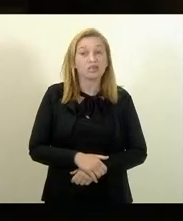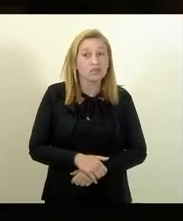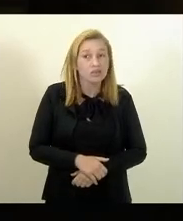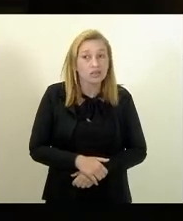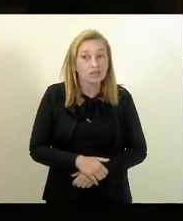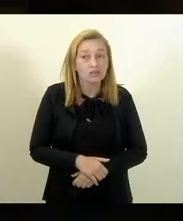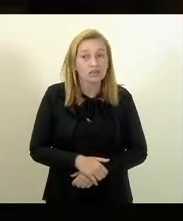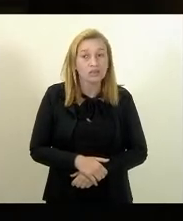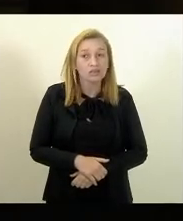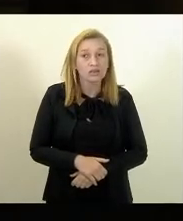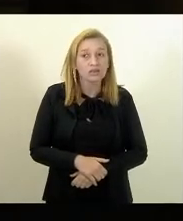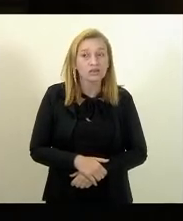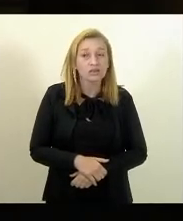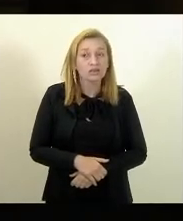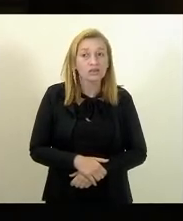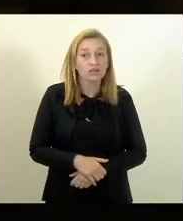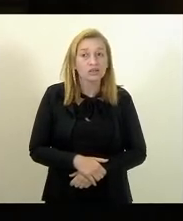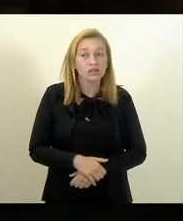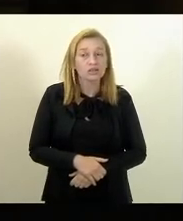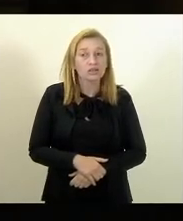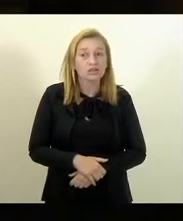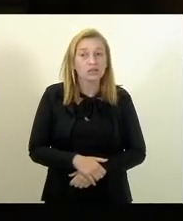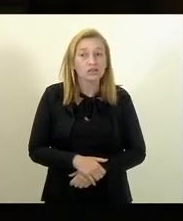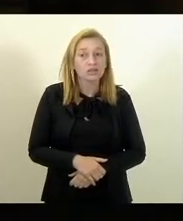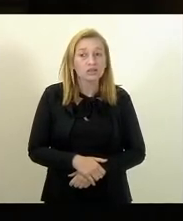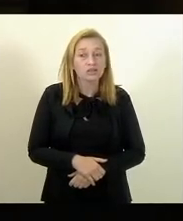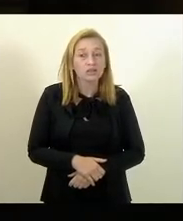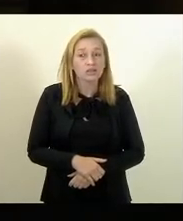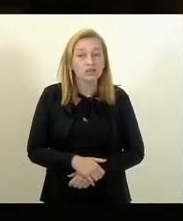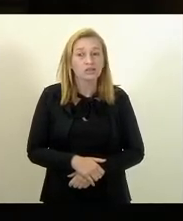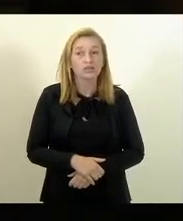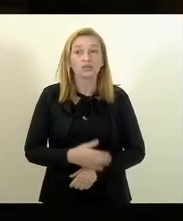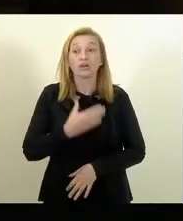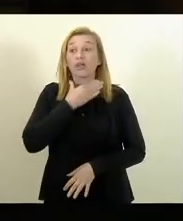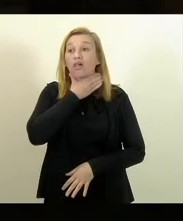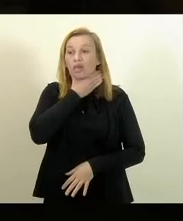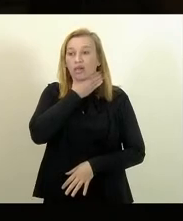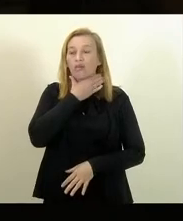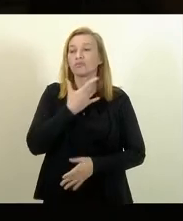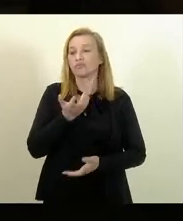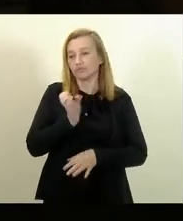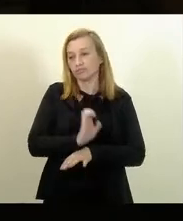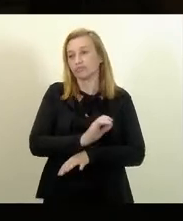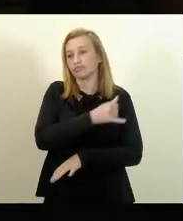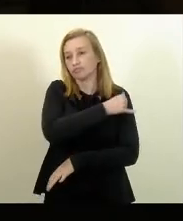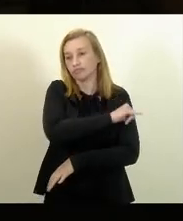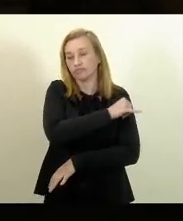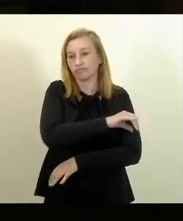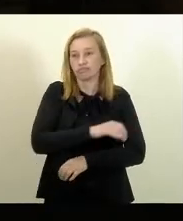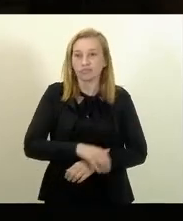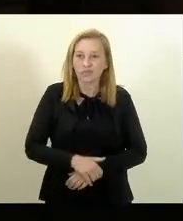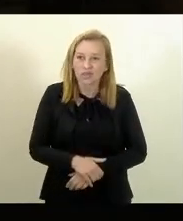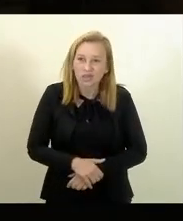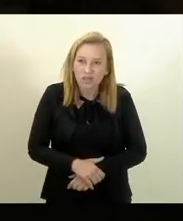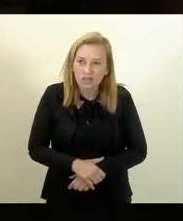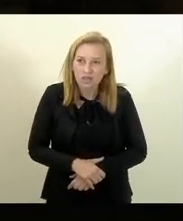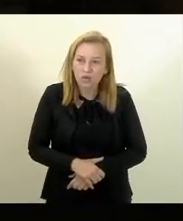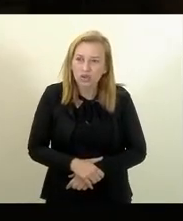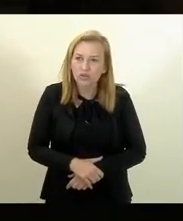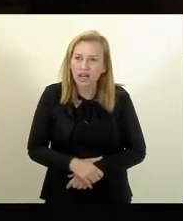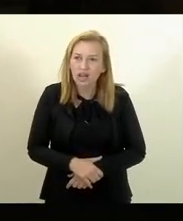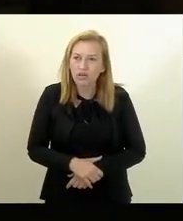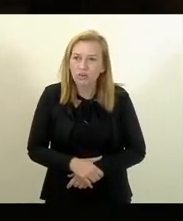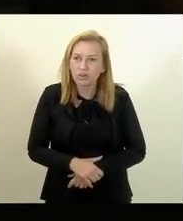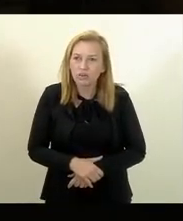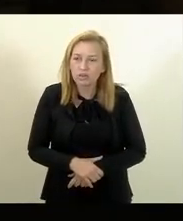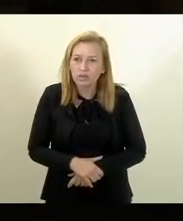o garrote em torno do pescoço do estado do Rio de Janeiro, cada vez mais sendo